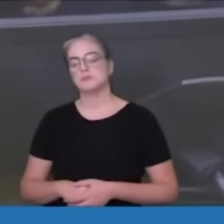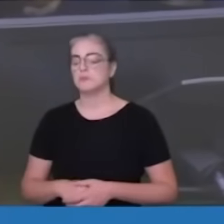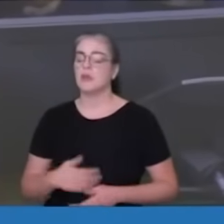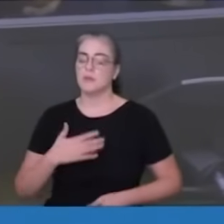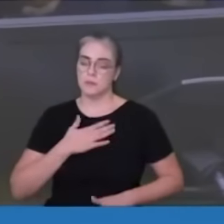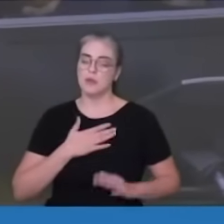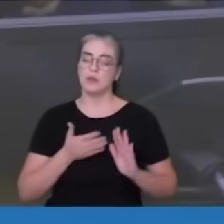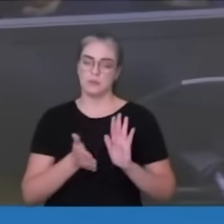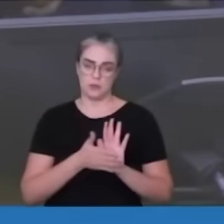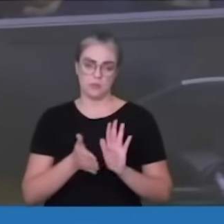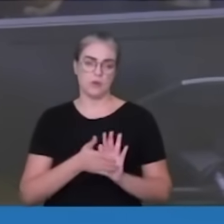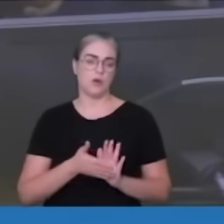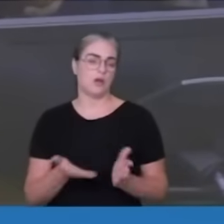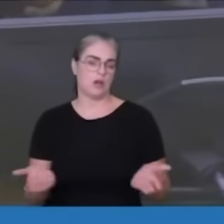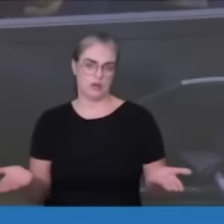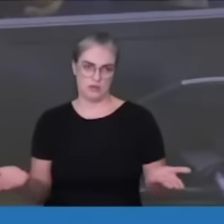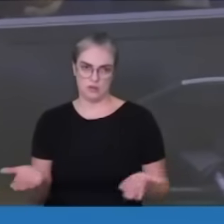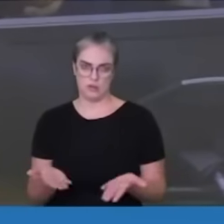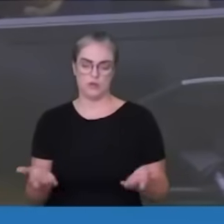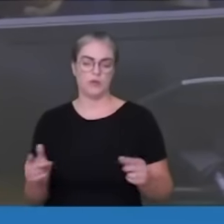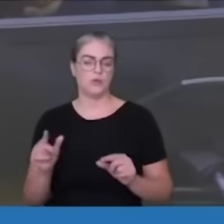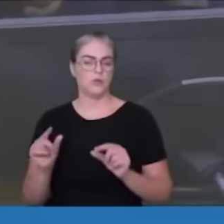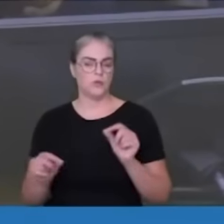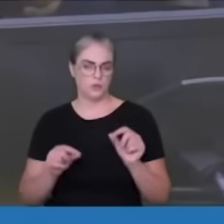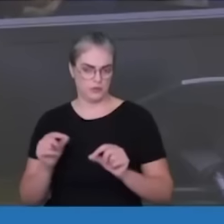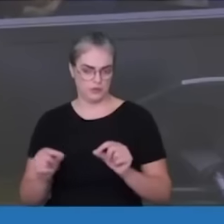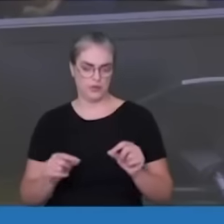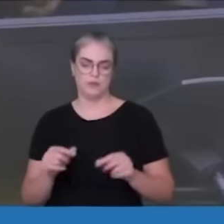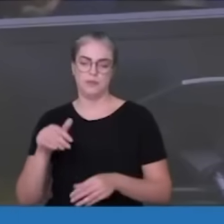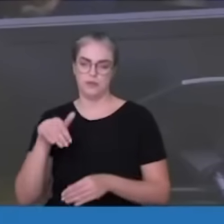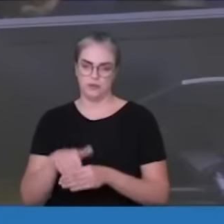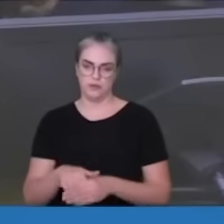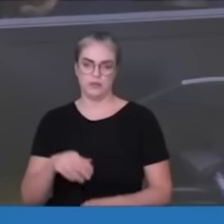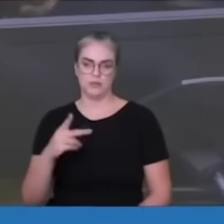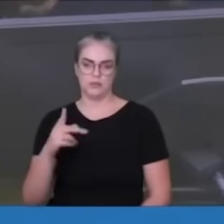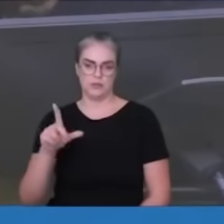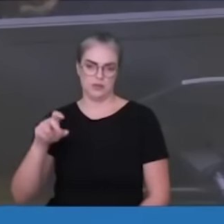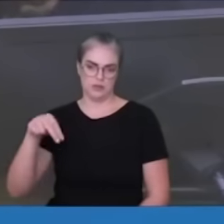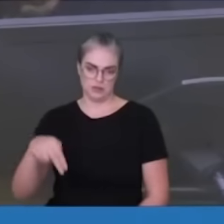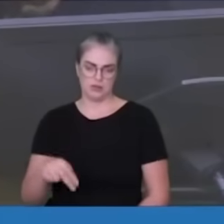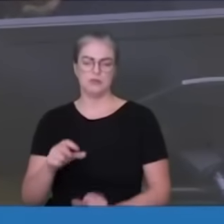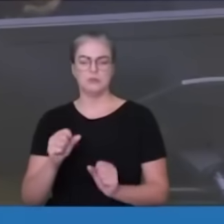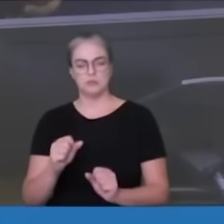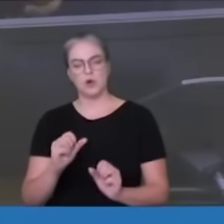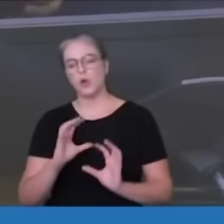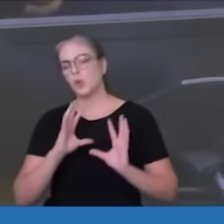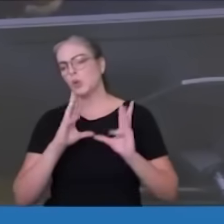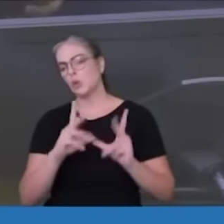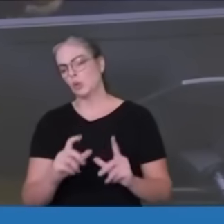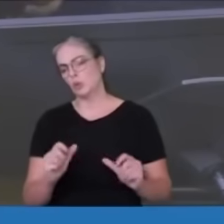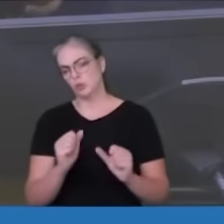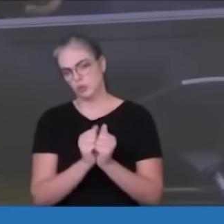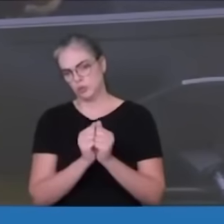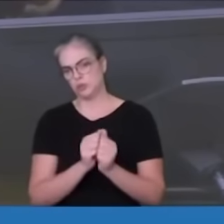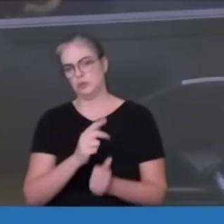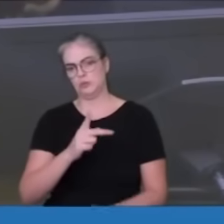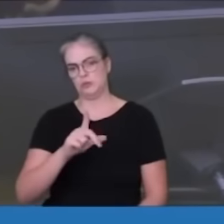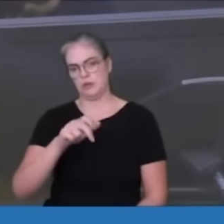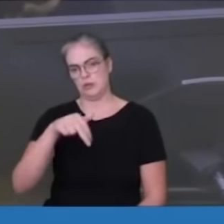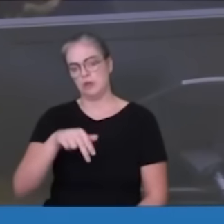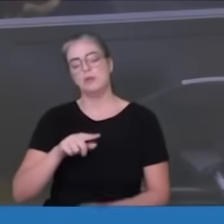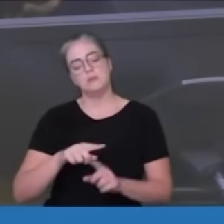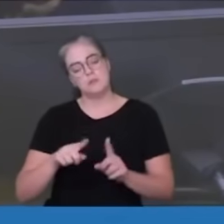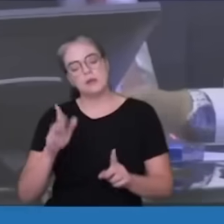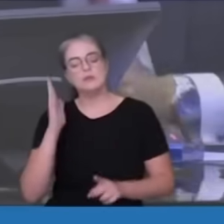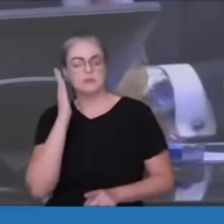de encaminhamento de votação dos PLNs, de uma votação conjunta dos PLNs, obviamente resguardado